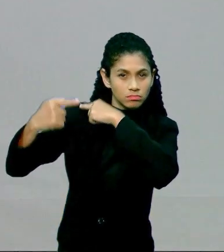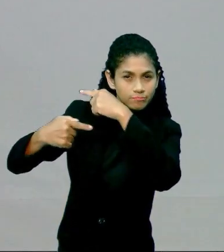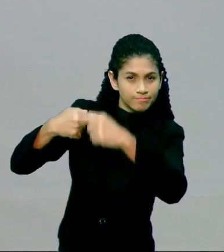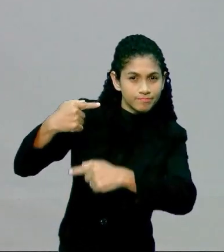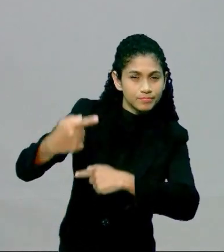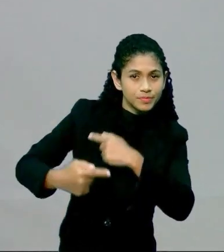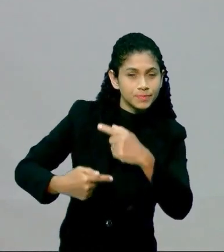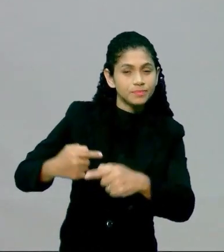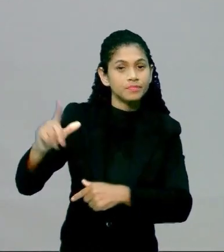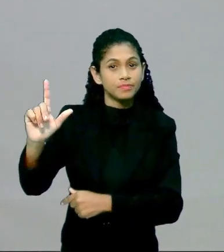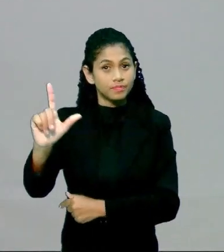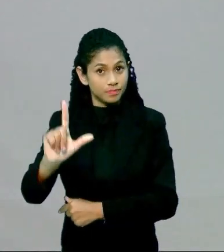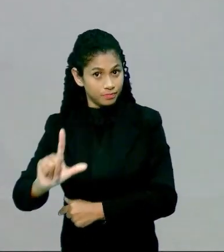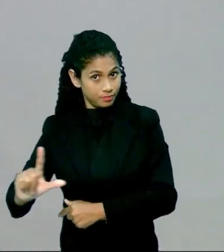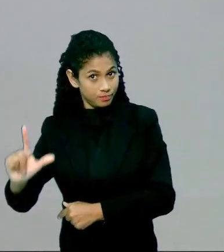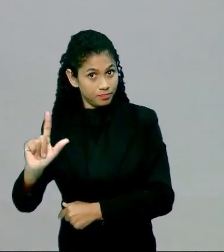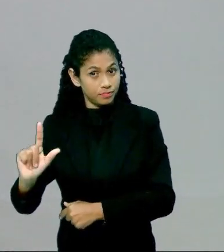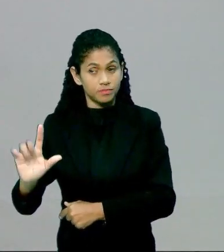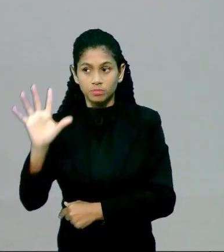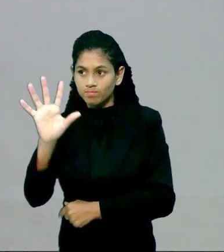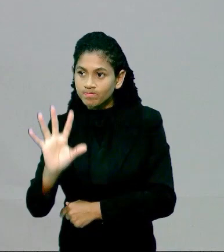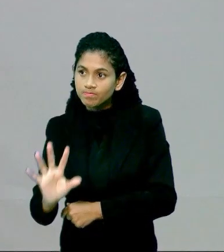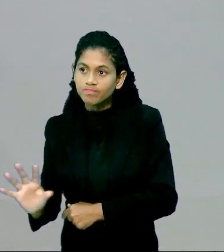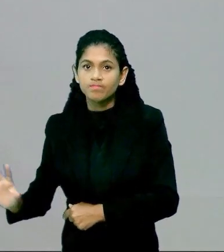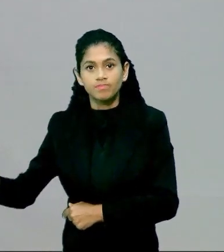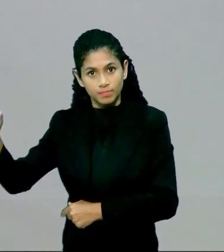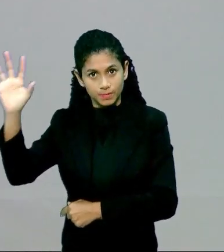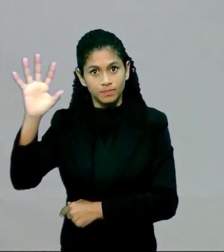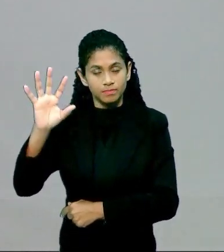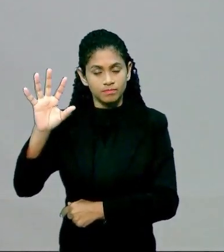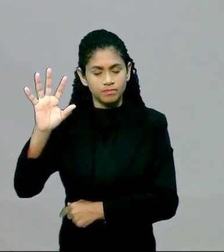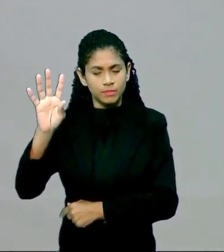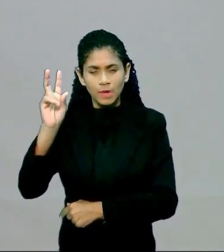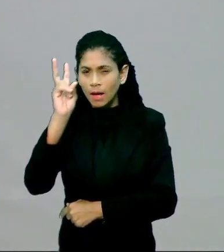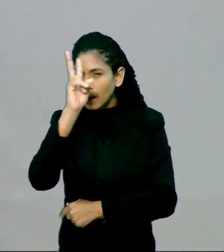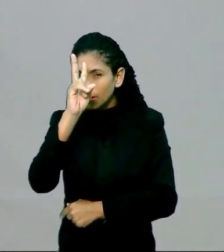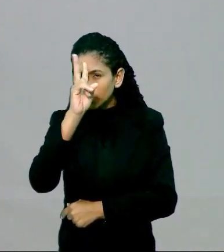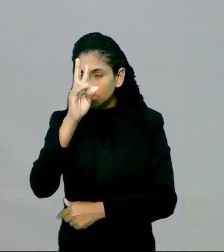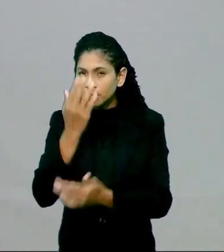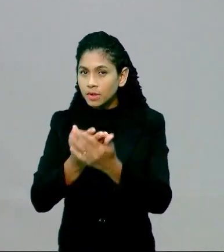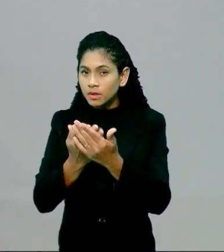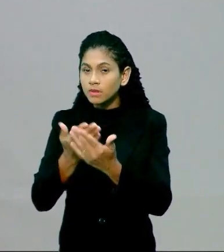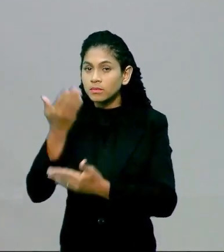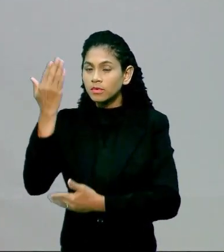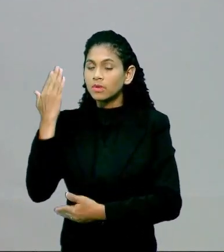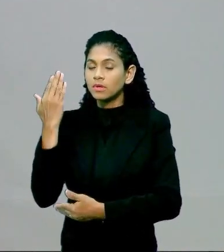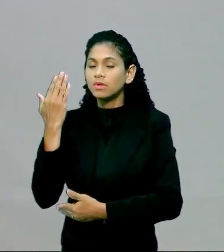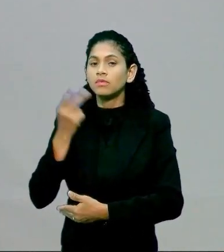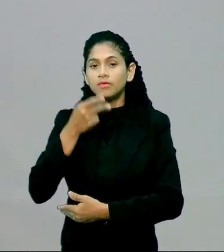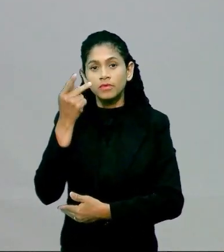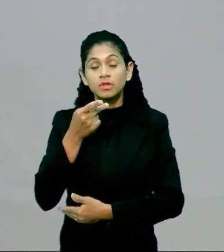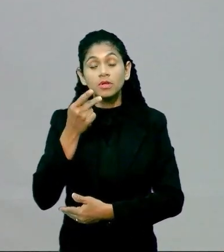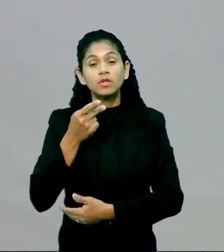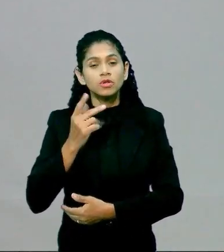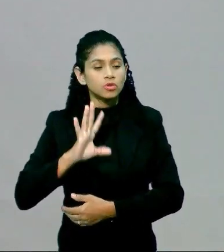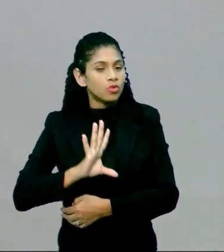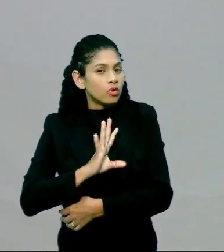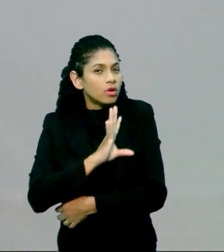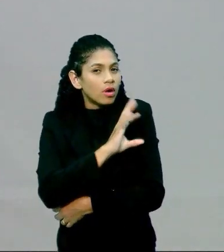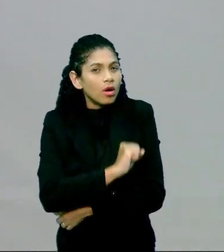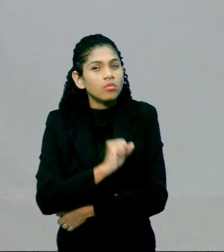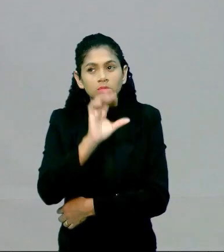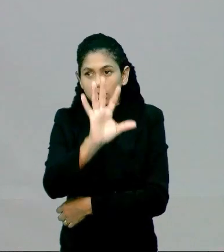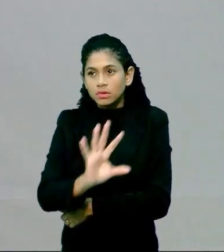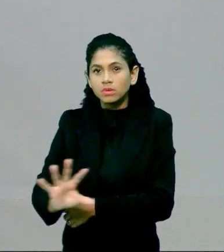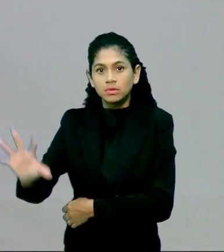regional. Lembra que em aulas anteriores eu falava sobre o romance regionalista e que boa parte deles, ou dos mais